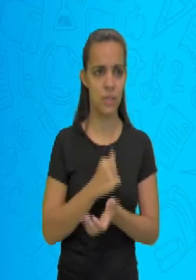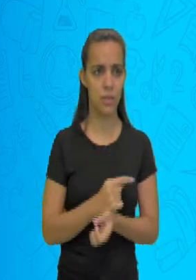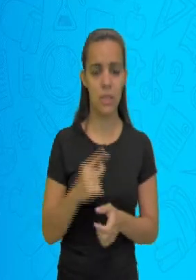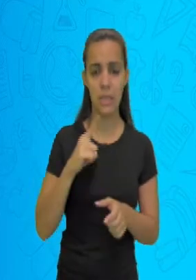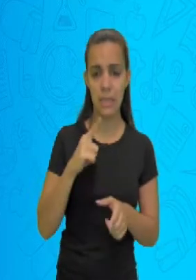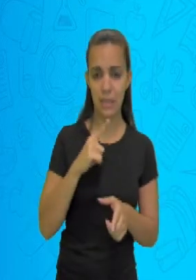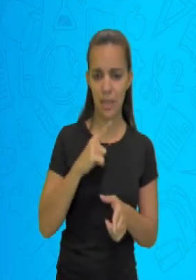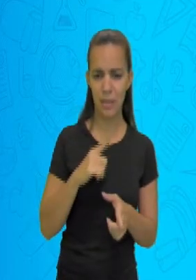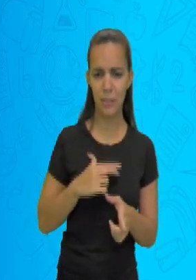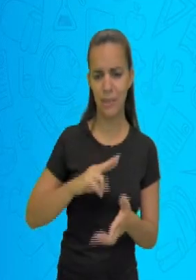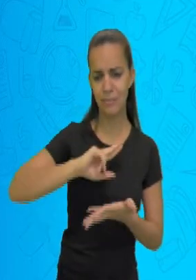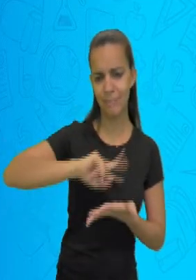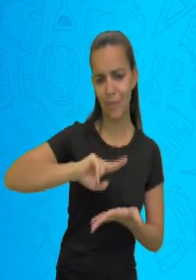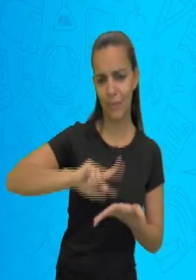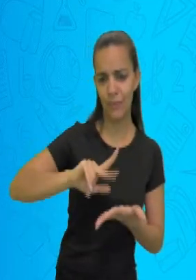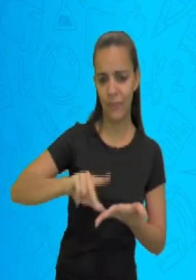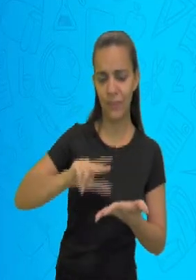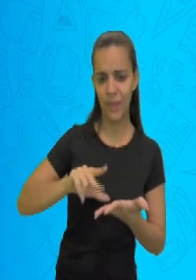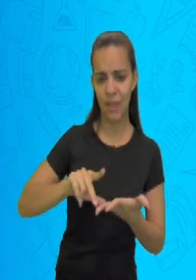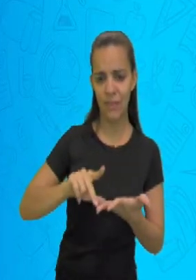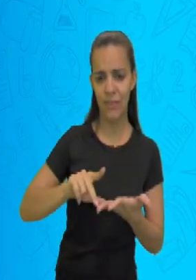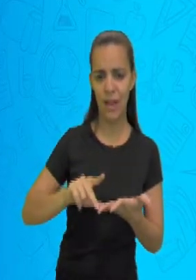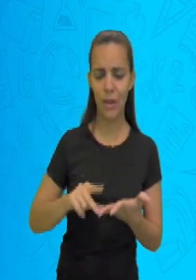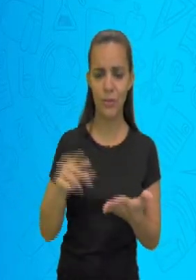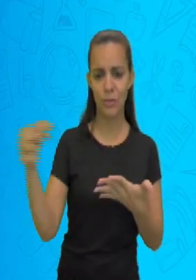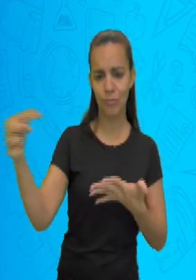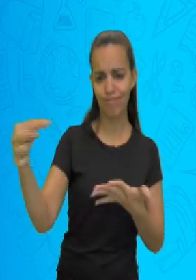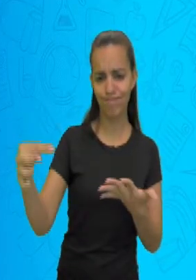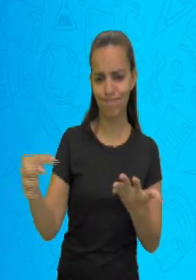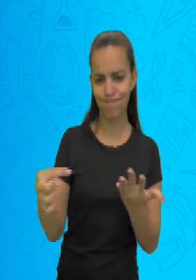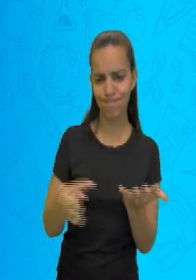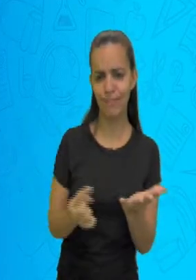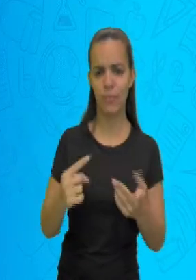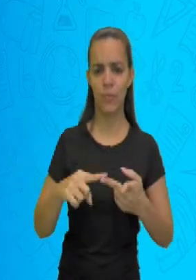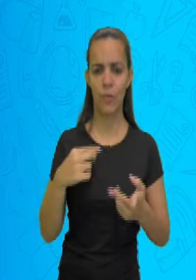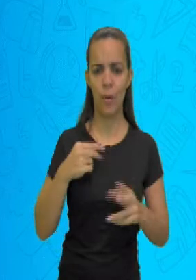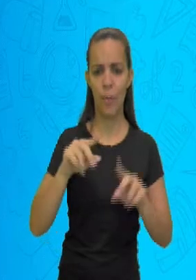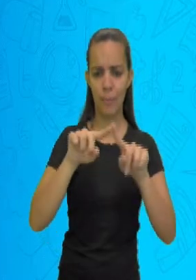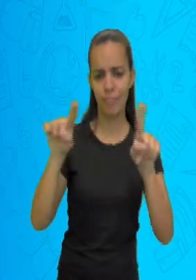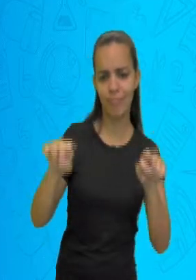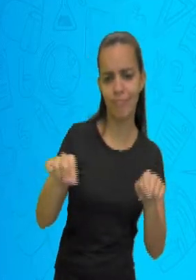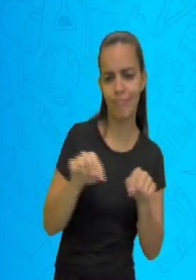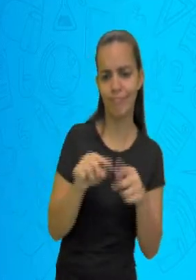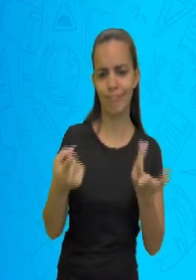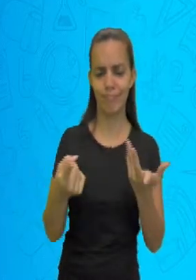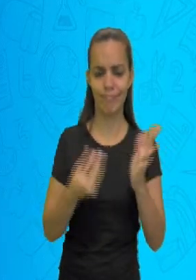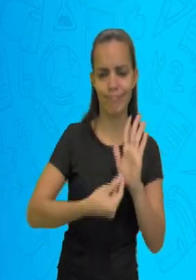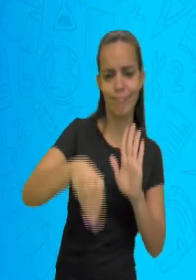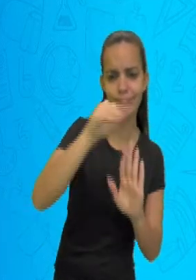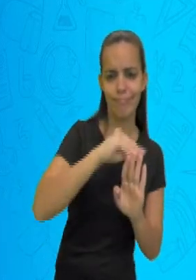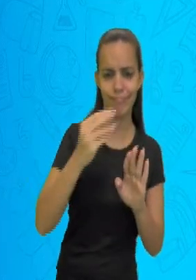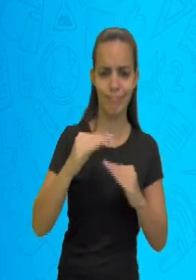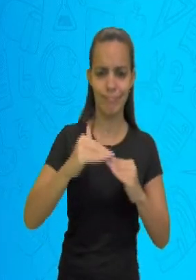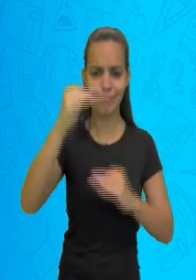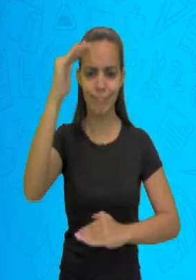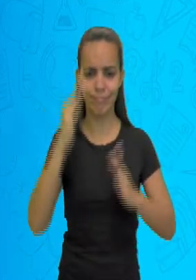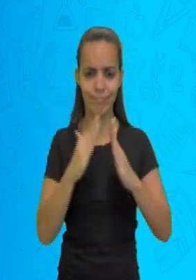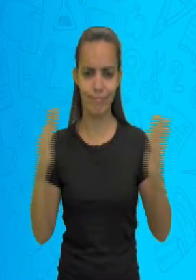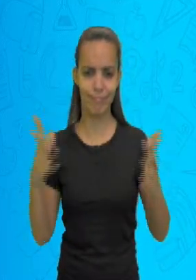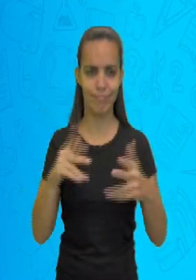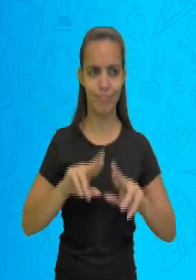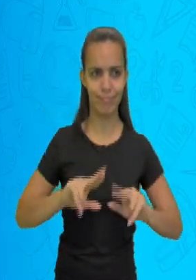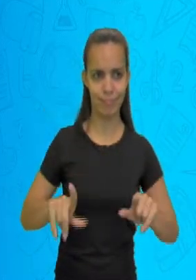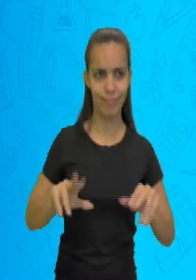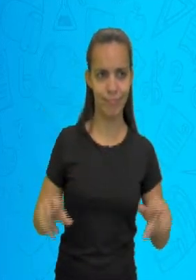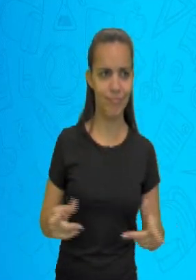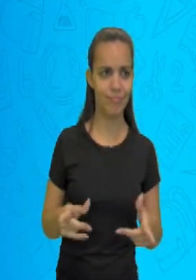temos formatos e como ele se apresenta. Nós temos vários formatos de calendário. Se vocês prestarem atenção,